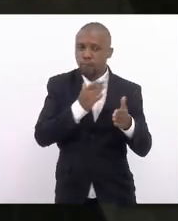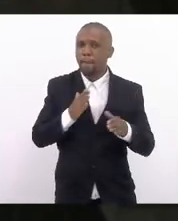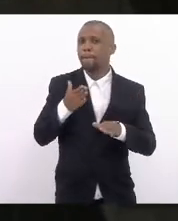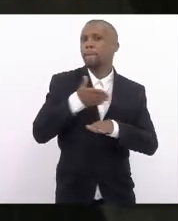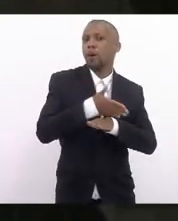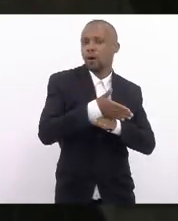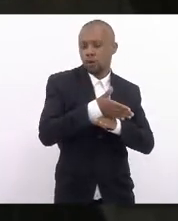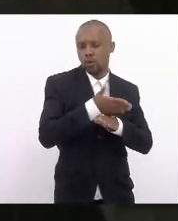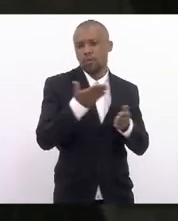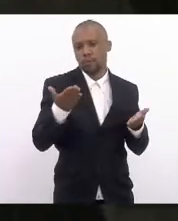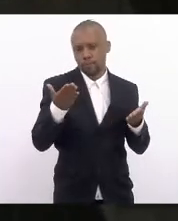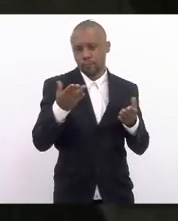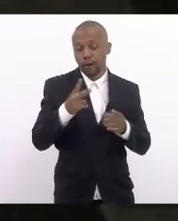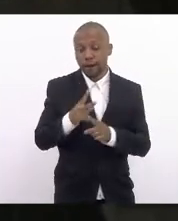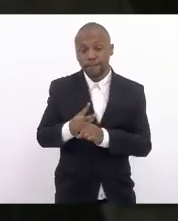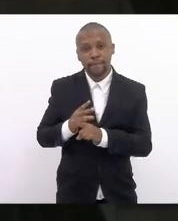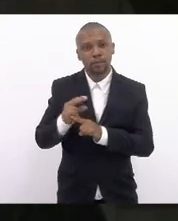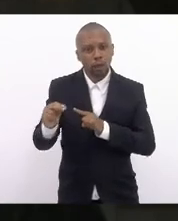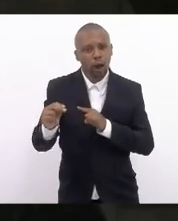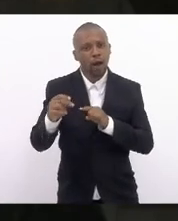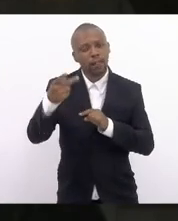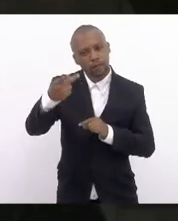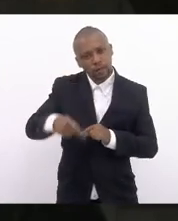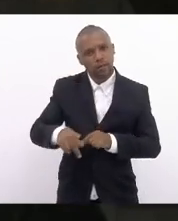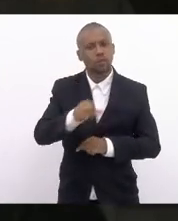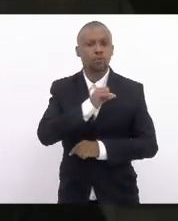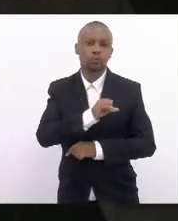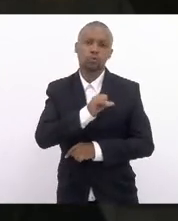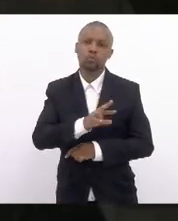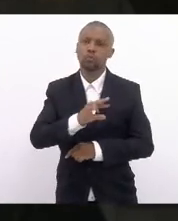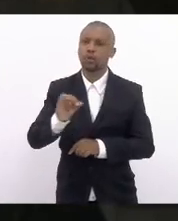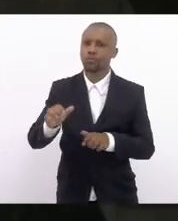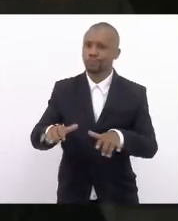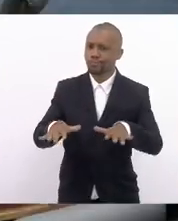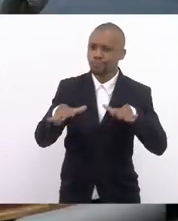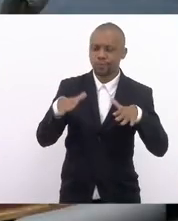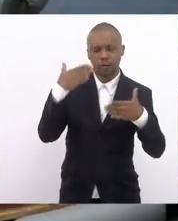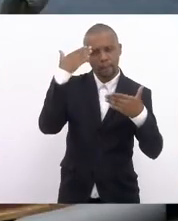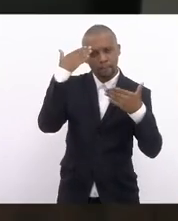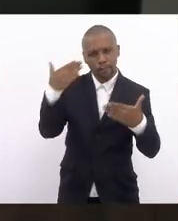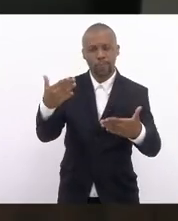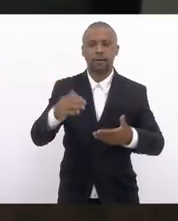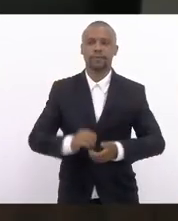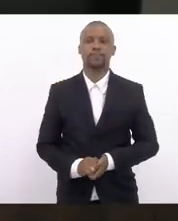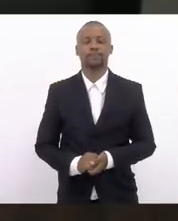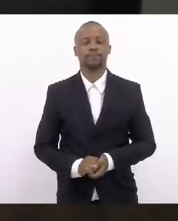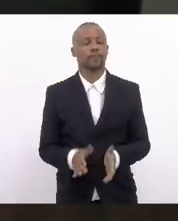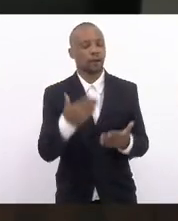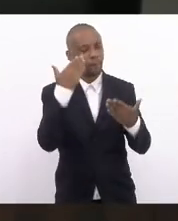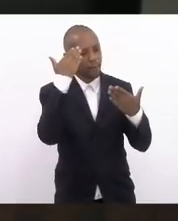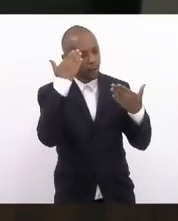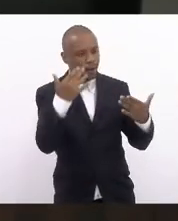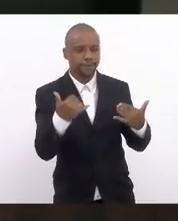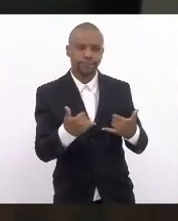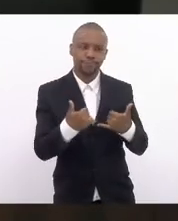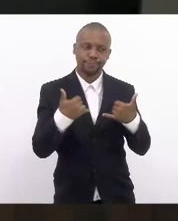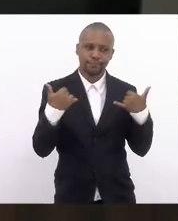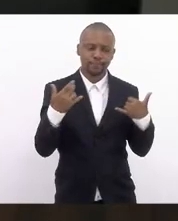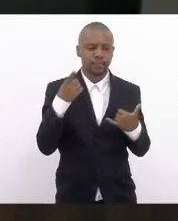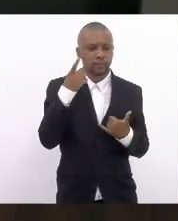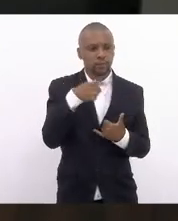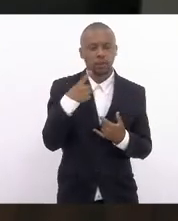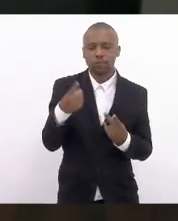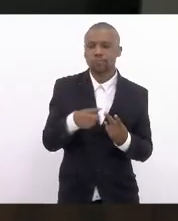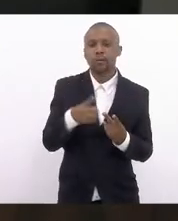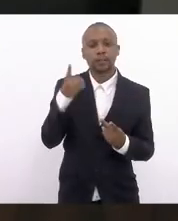vitória do Parlamento Fluminense. Muito obrigado, senhora presidente. Obrigada, nobre deputado. Próximo orador inscrito é a